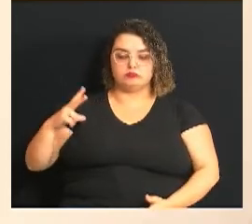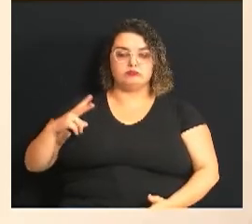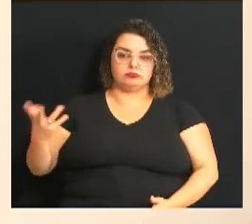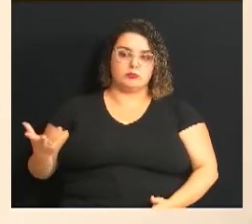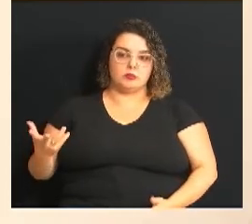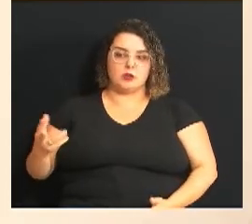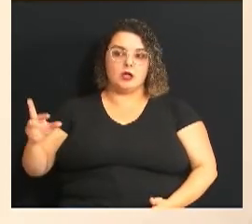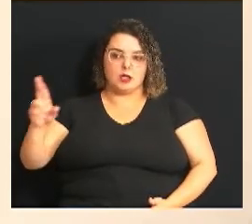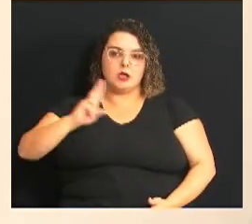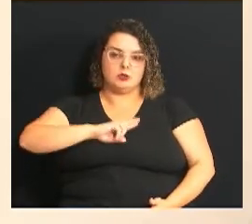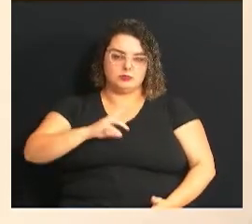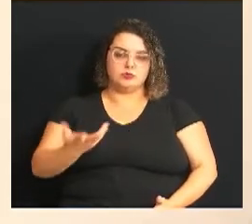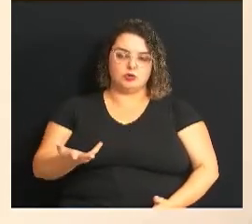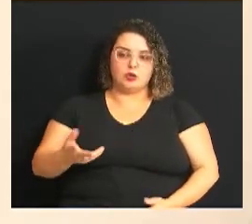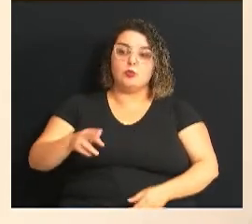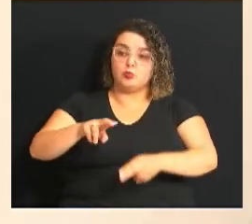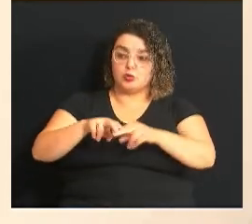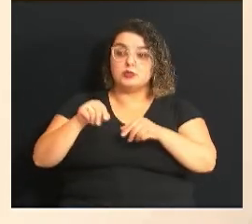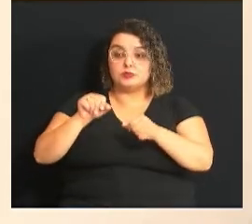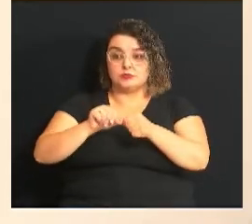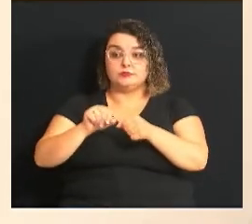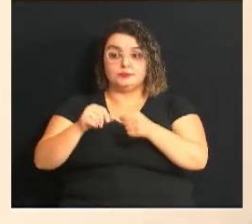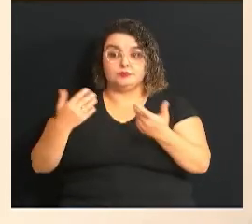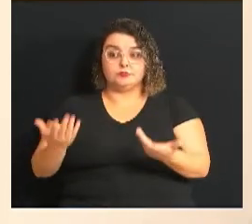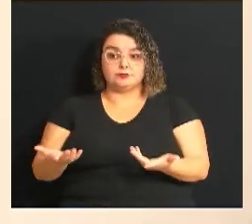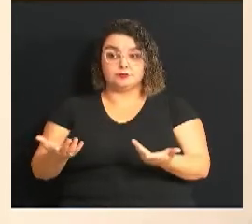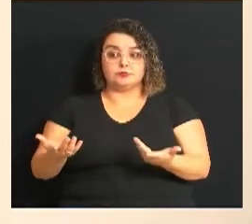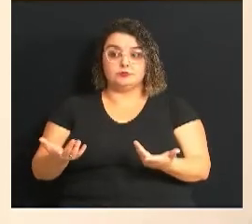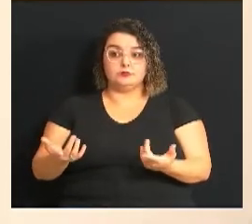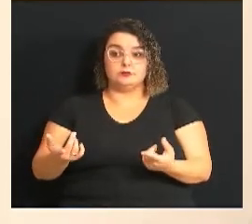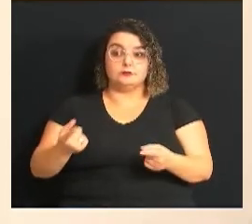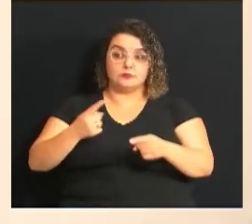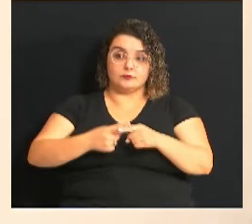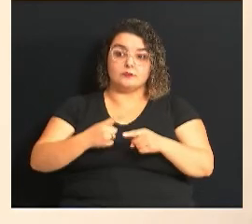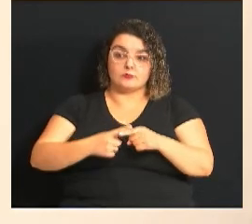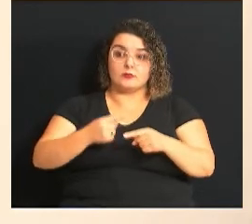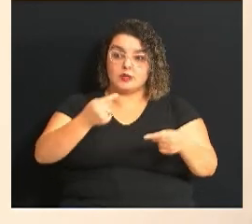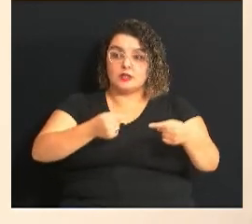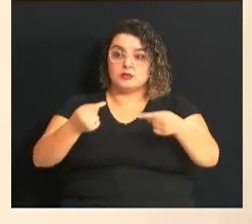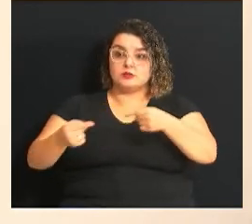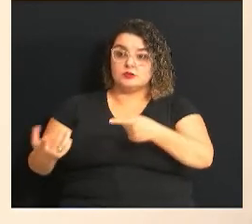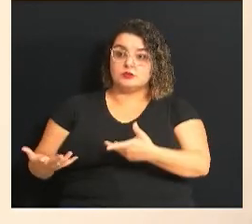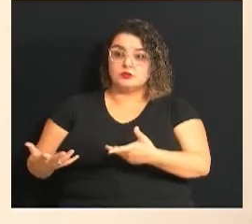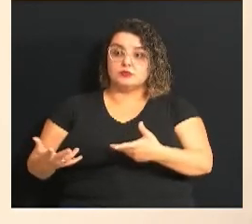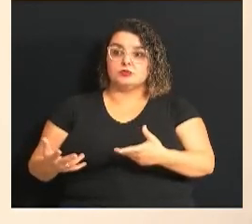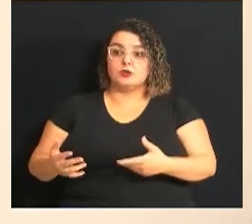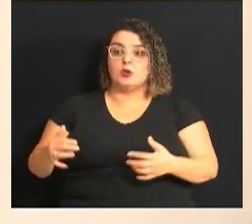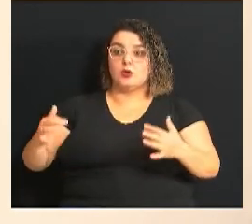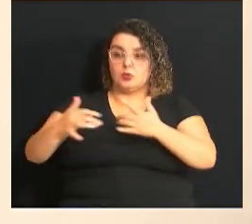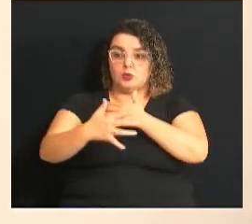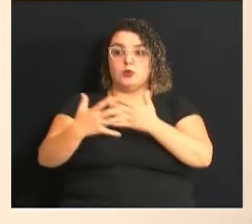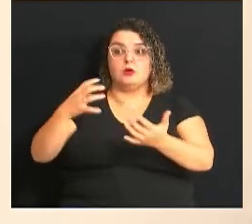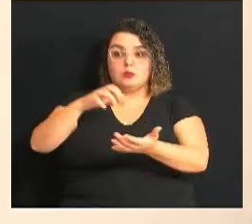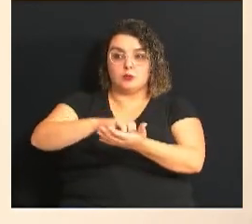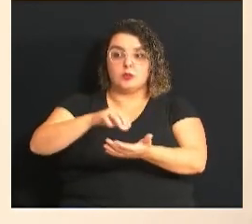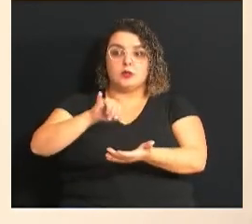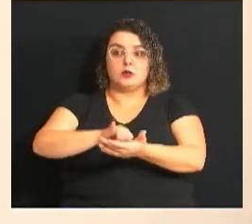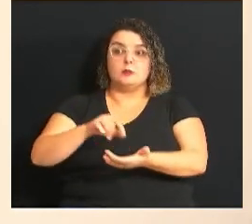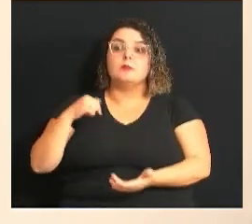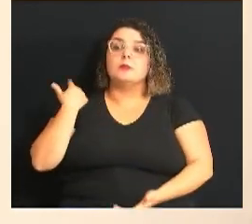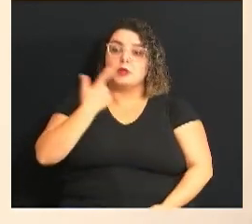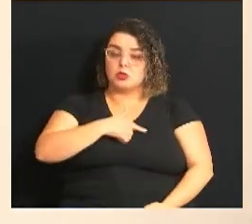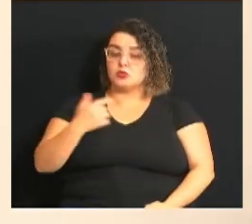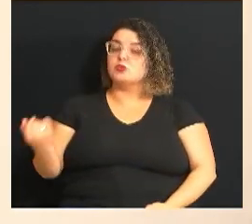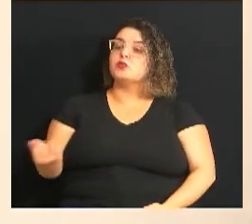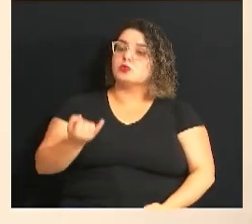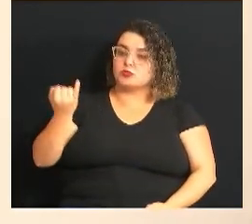por isso que a gente fez e também porque a gente discute muito essa questão urbana do centro aqui. Para a gente também é muito importante,